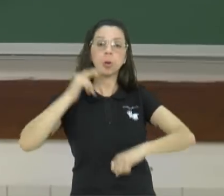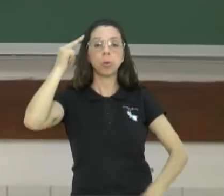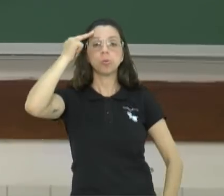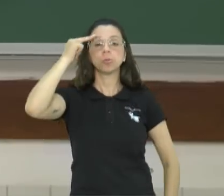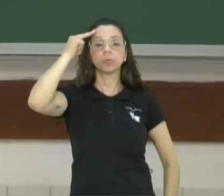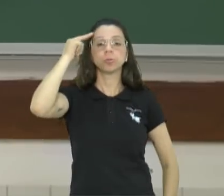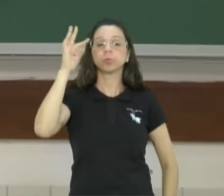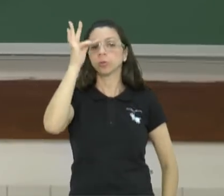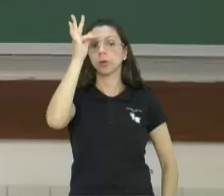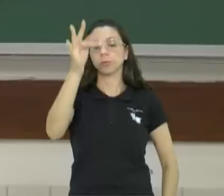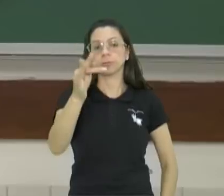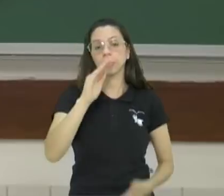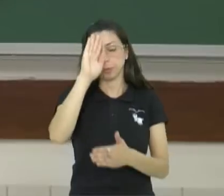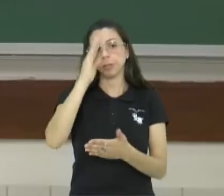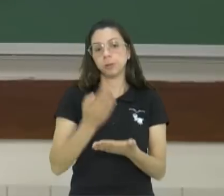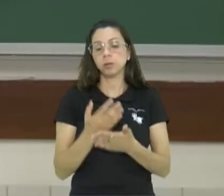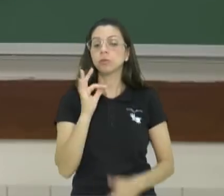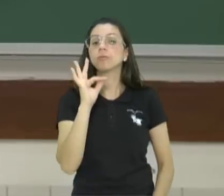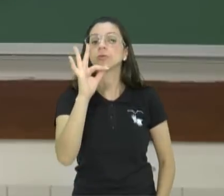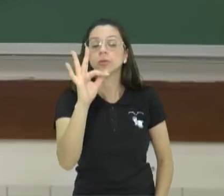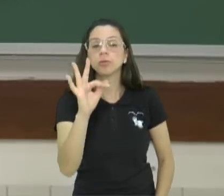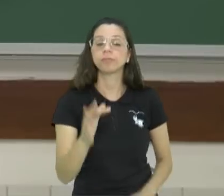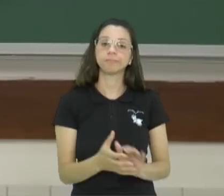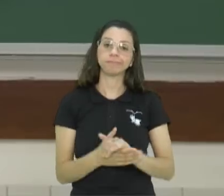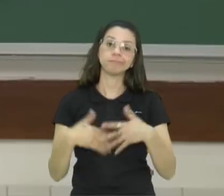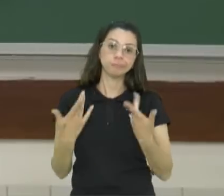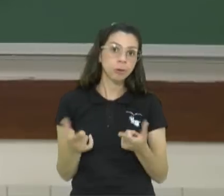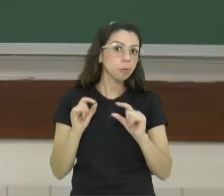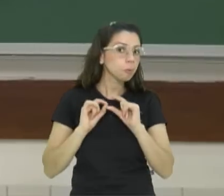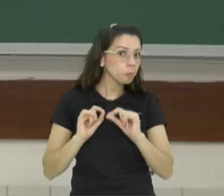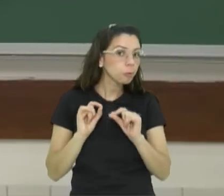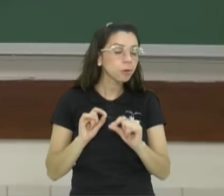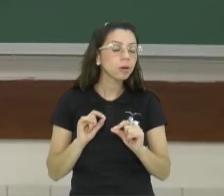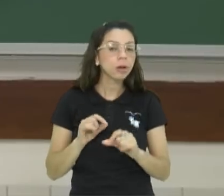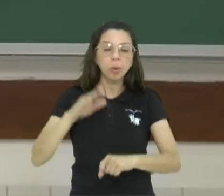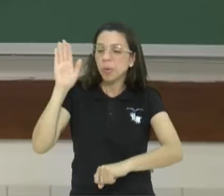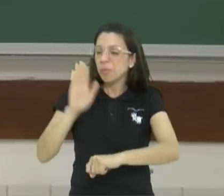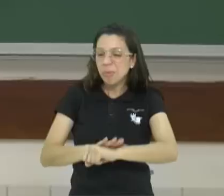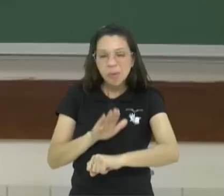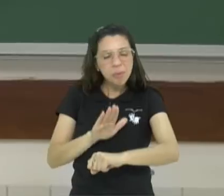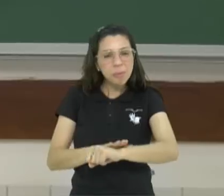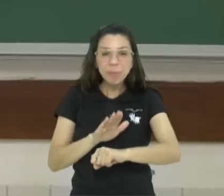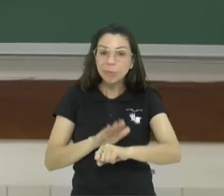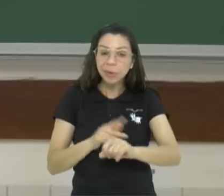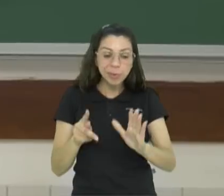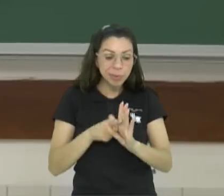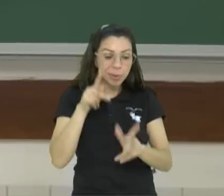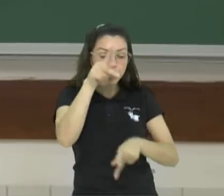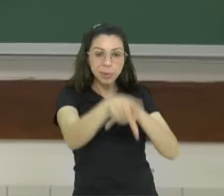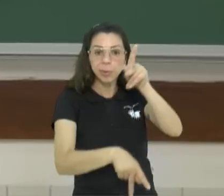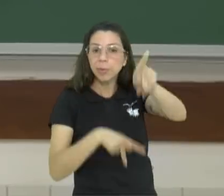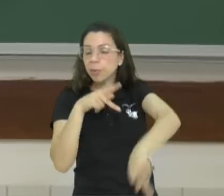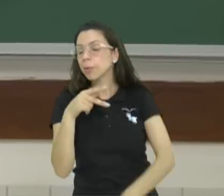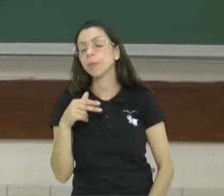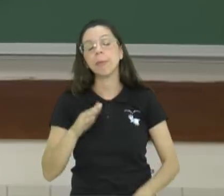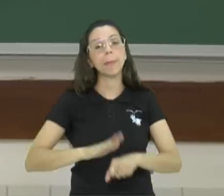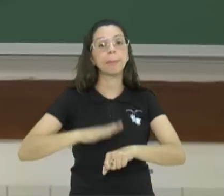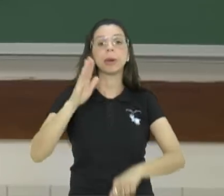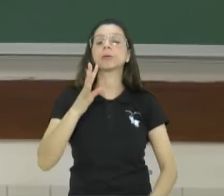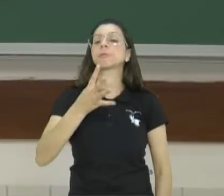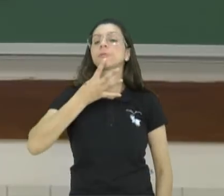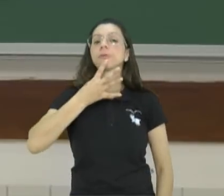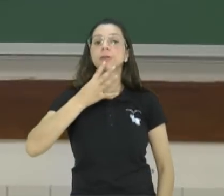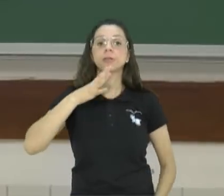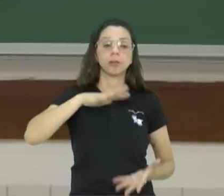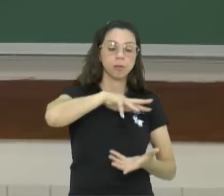mais marcante da vida dele e um dos momentos civis mais conhecidos mundialmente. Ok? Então,